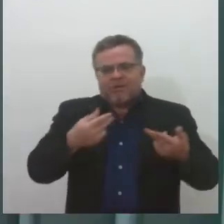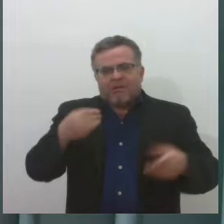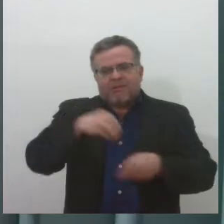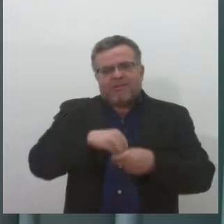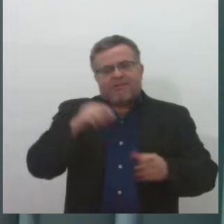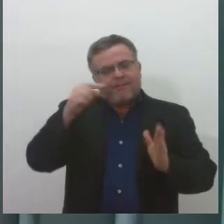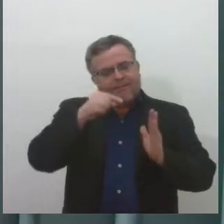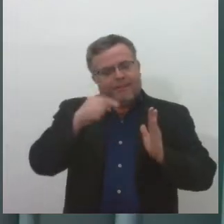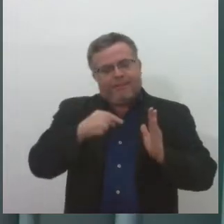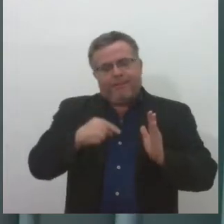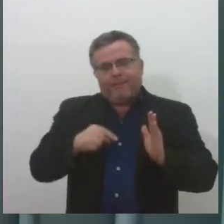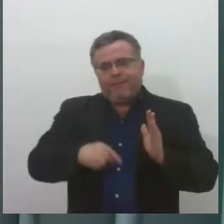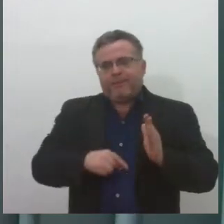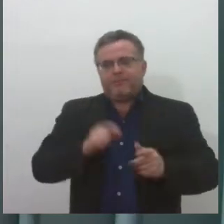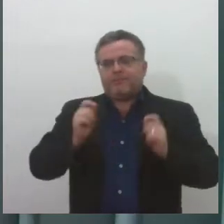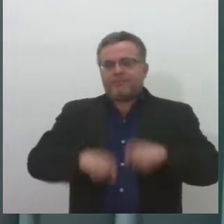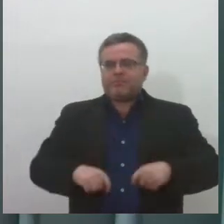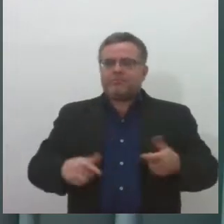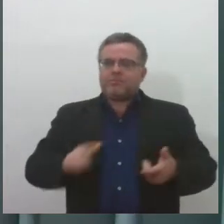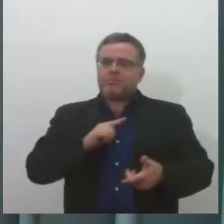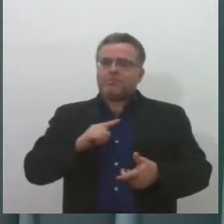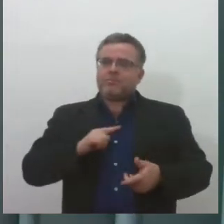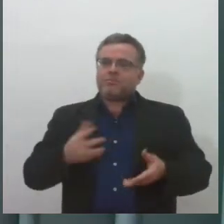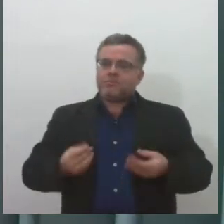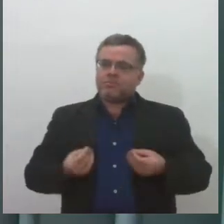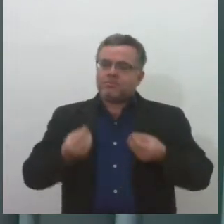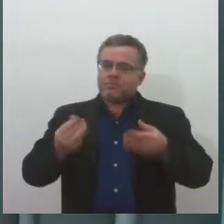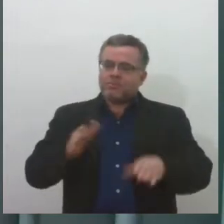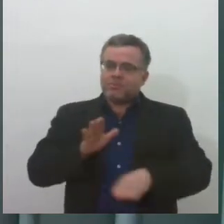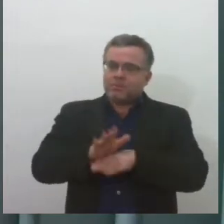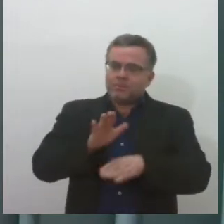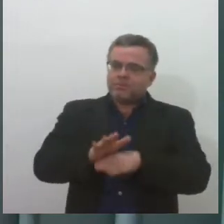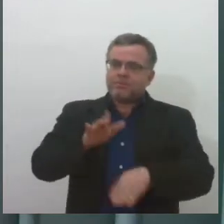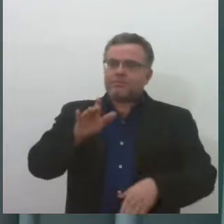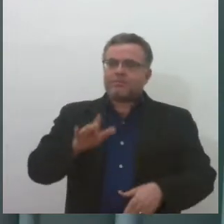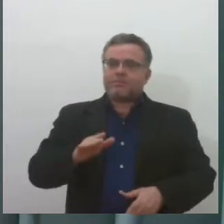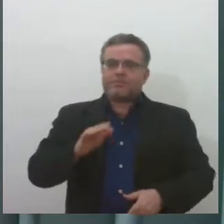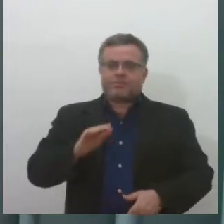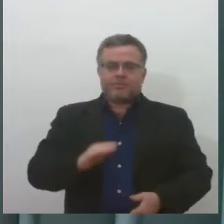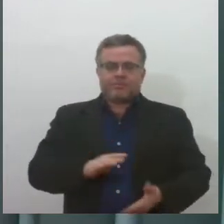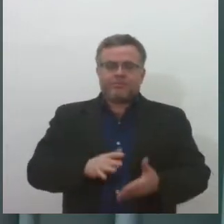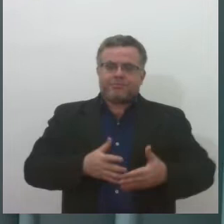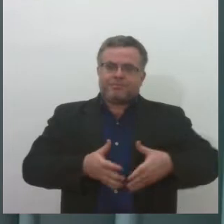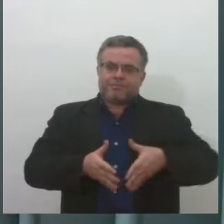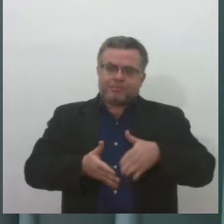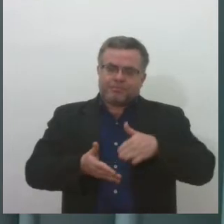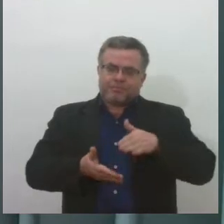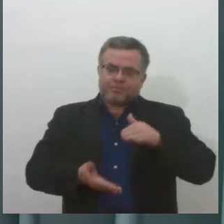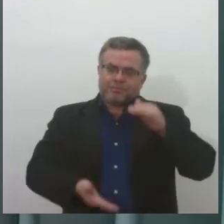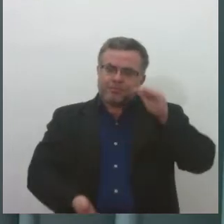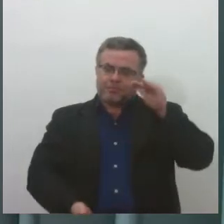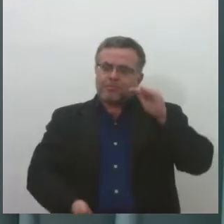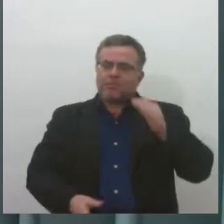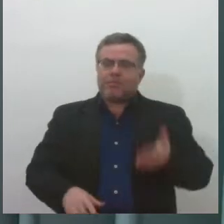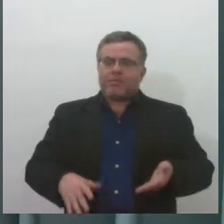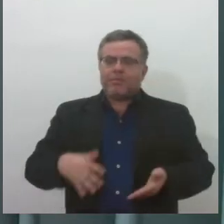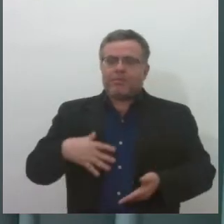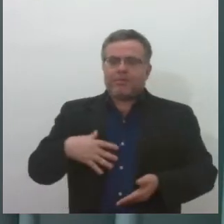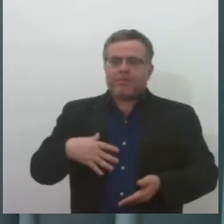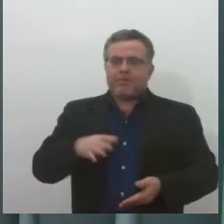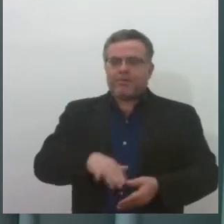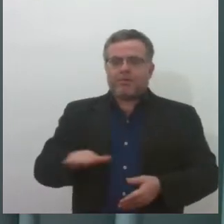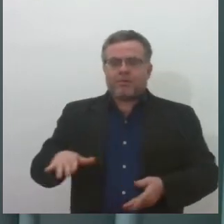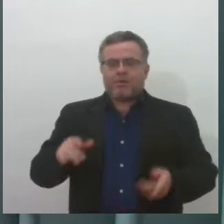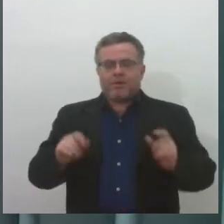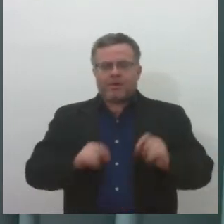lá dentro do leite materno Sem dúvida nenhuma ajuda no desenvolvimento da criança sobre diversos aspectos né isso gostaria que você falasse um pouco mais sobre